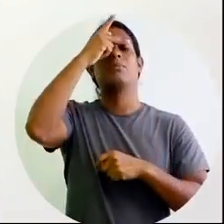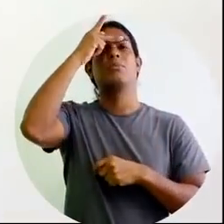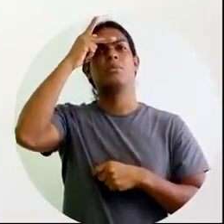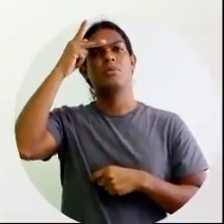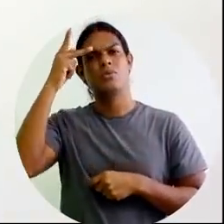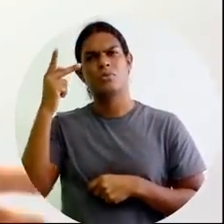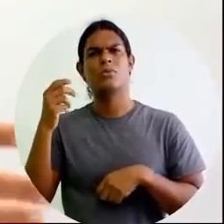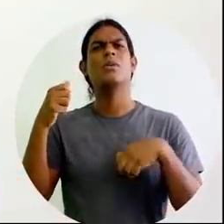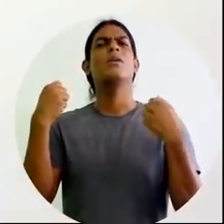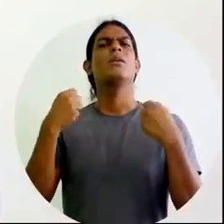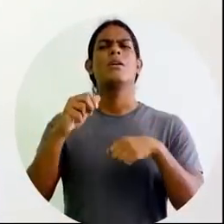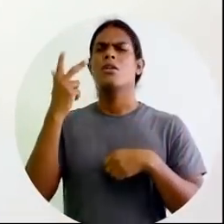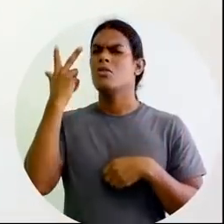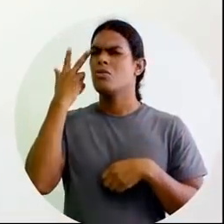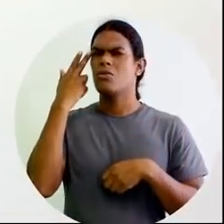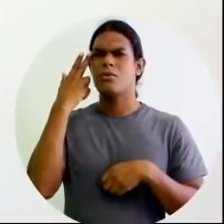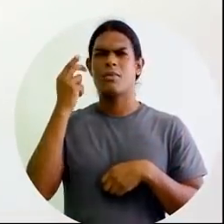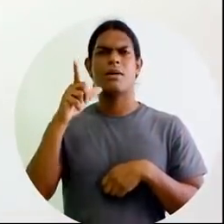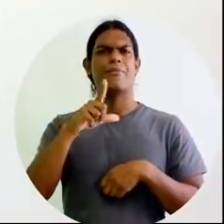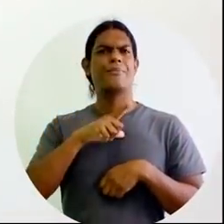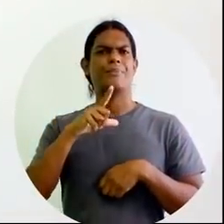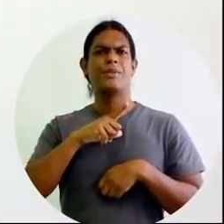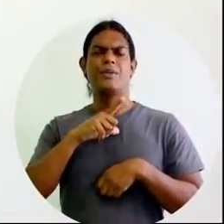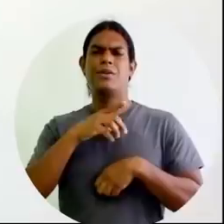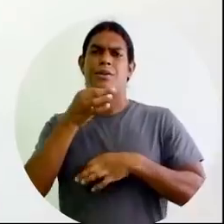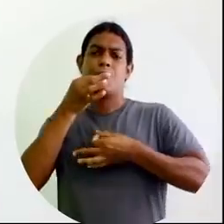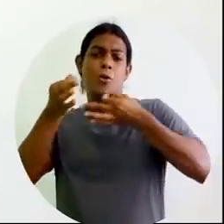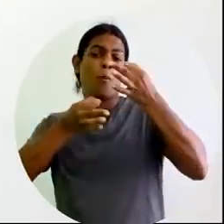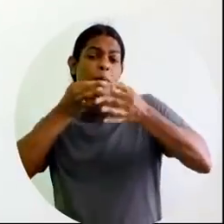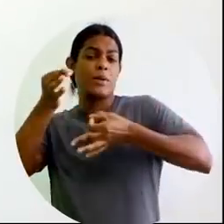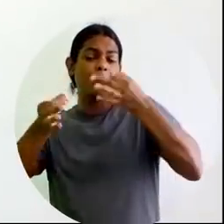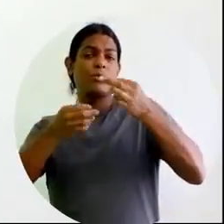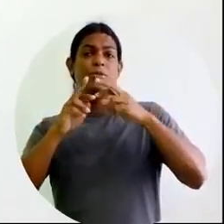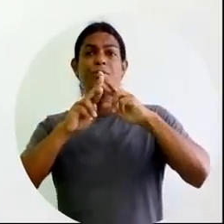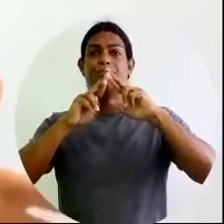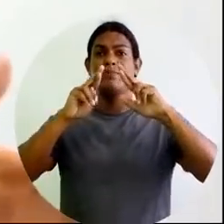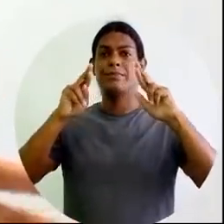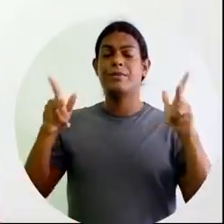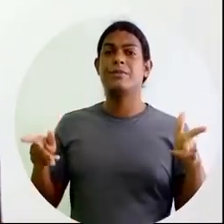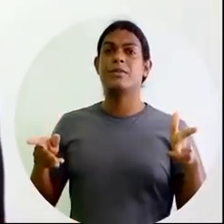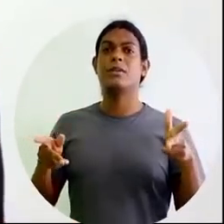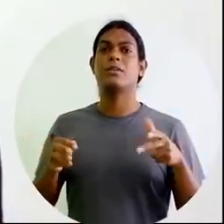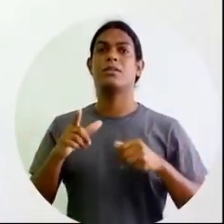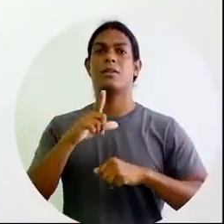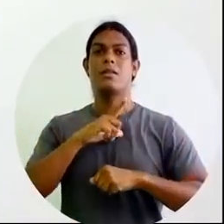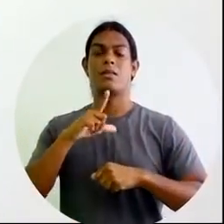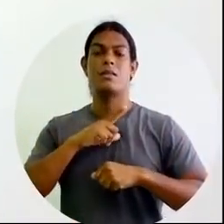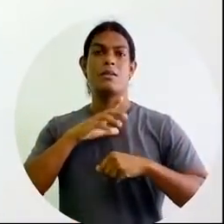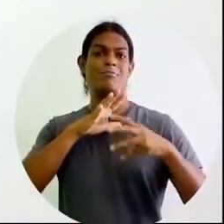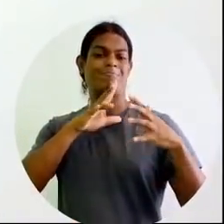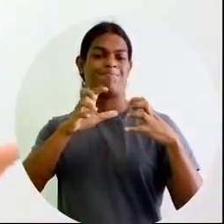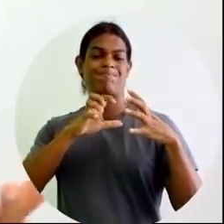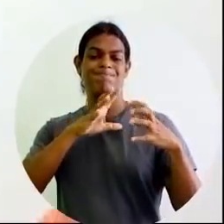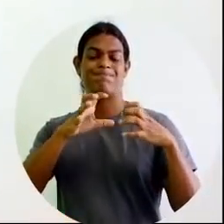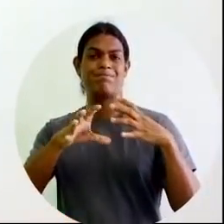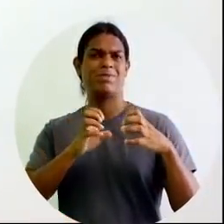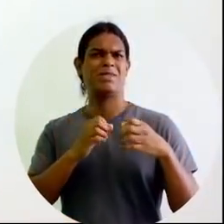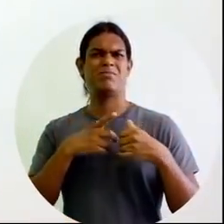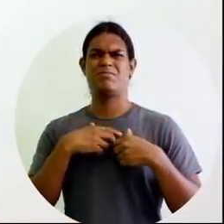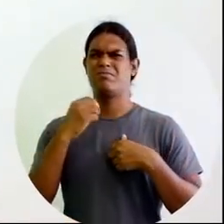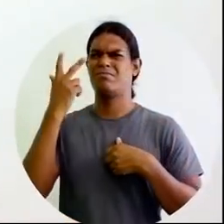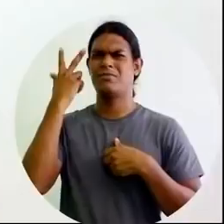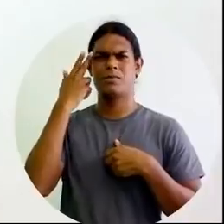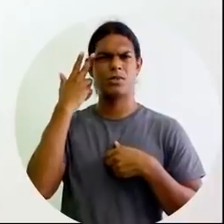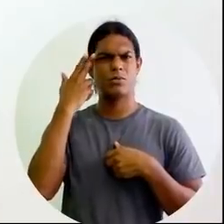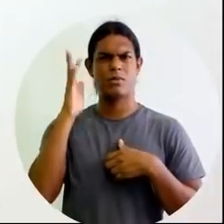que se aconteçam também as divergências de opiniões, né, que aconteçam os conflitos internos. Isso é